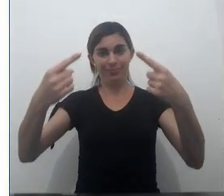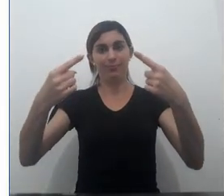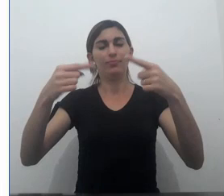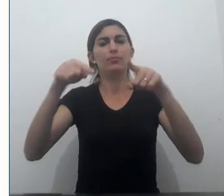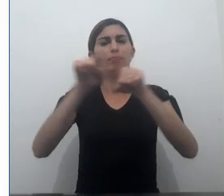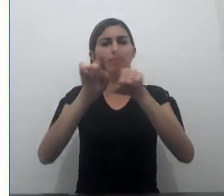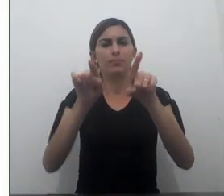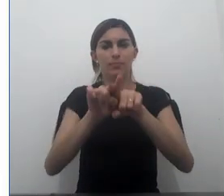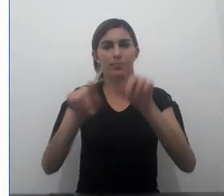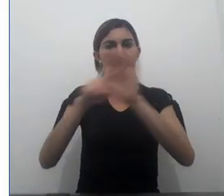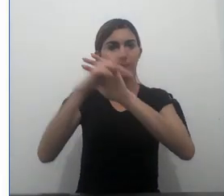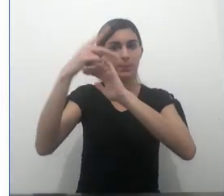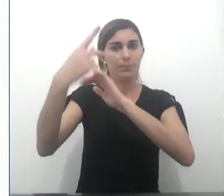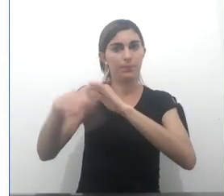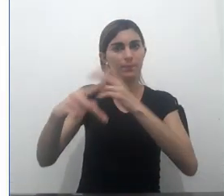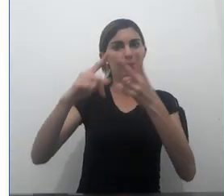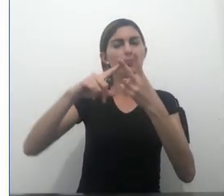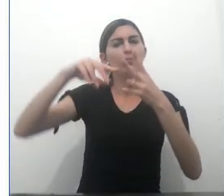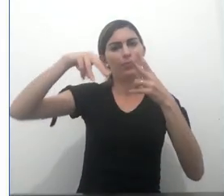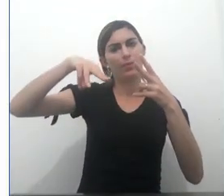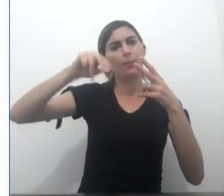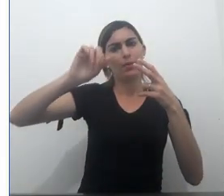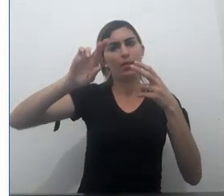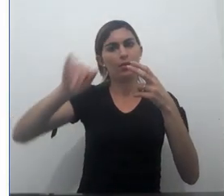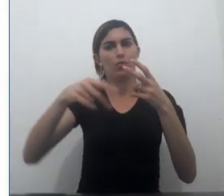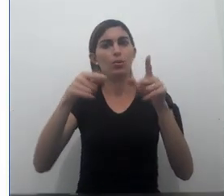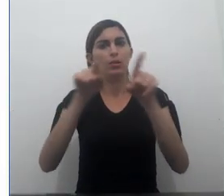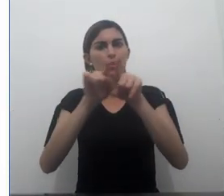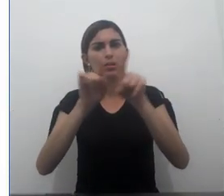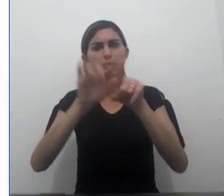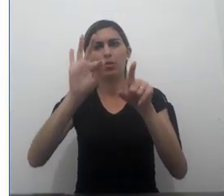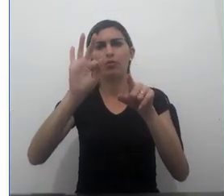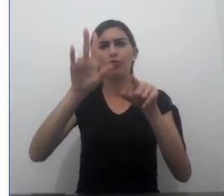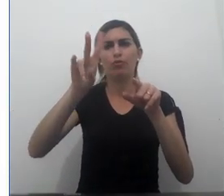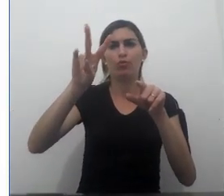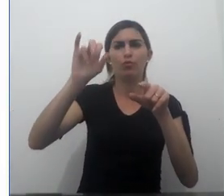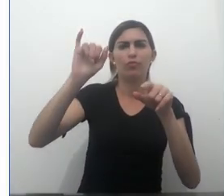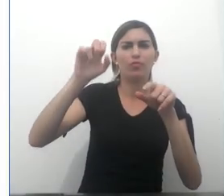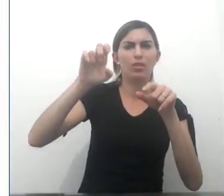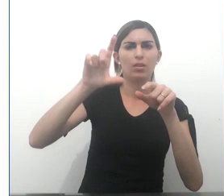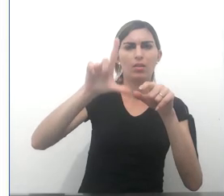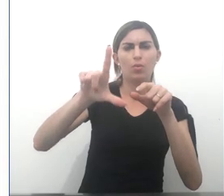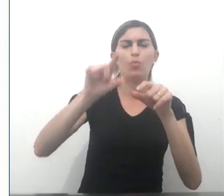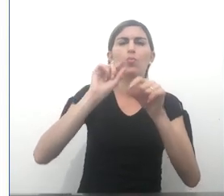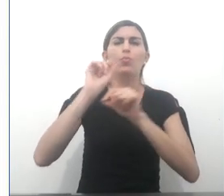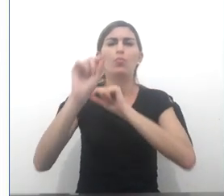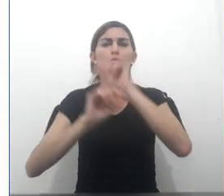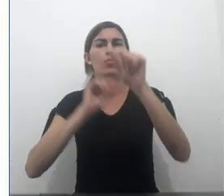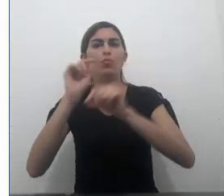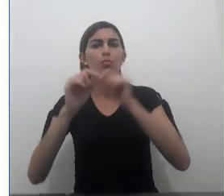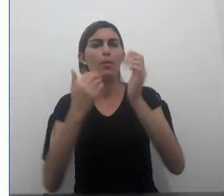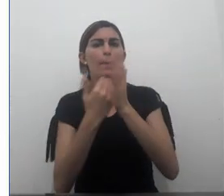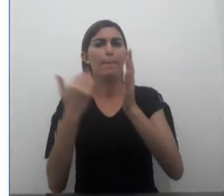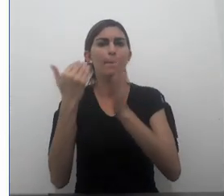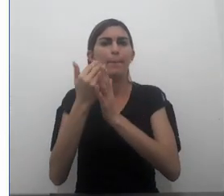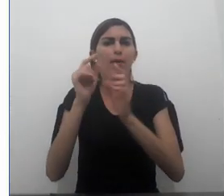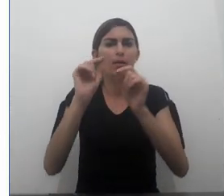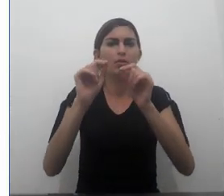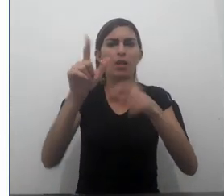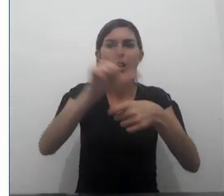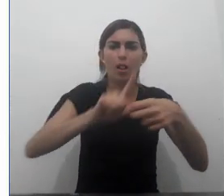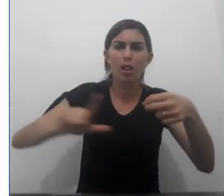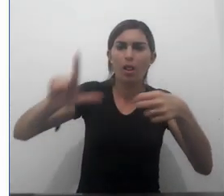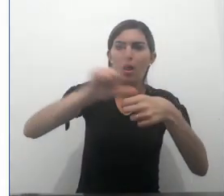tela aí também, faz parte do transporte marinho. O transporte fluvial e o lacustre é um transporte mais de